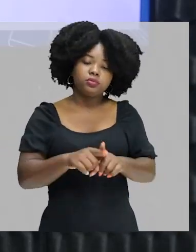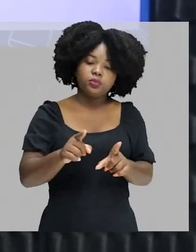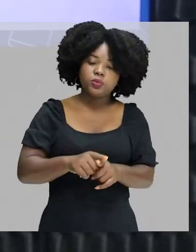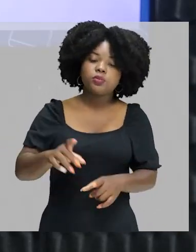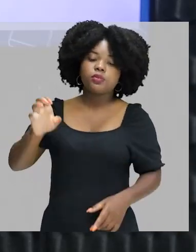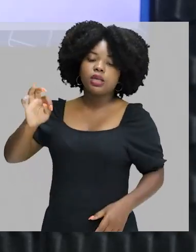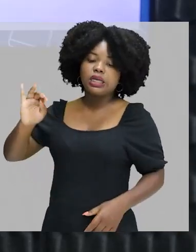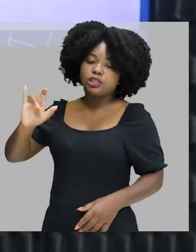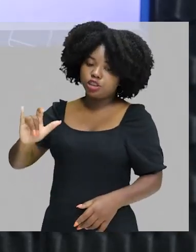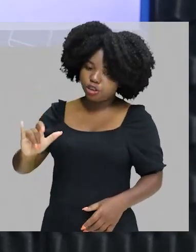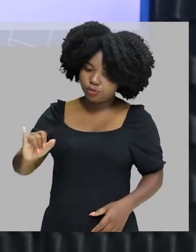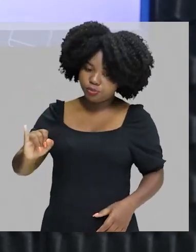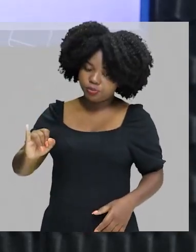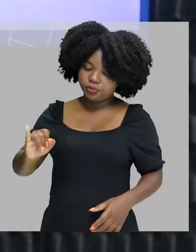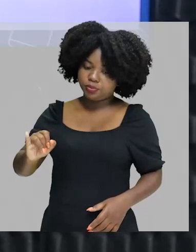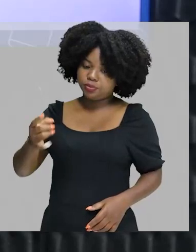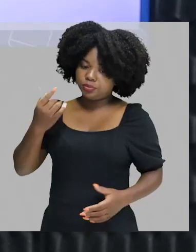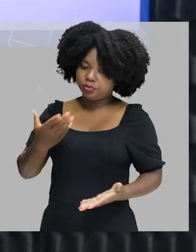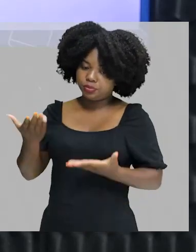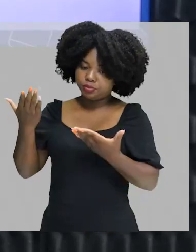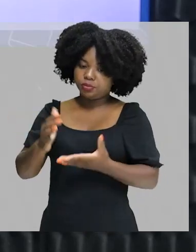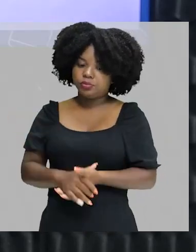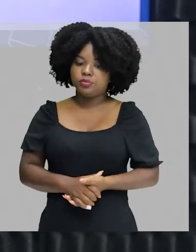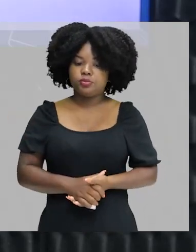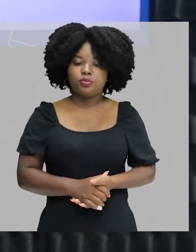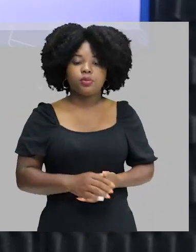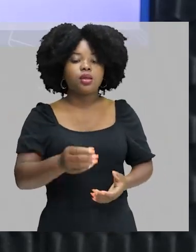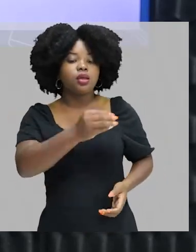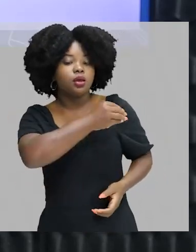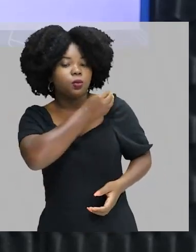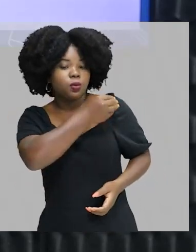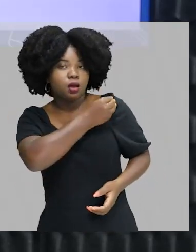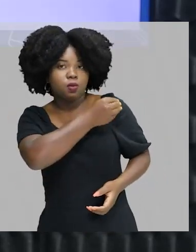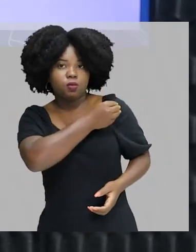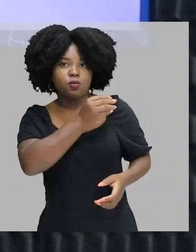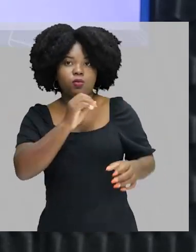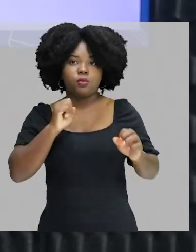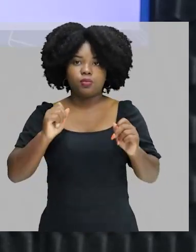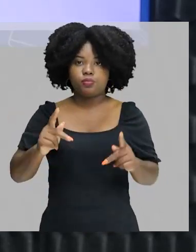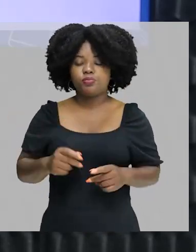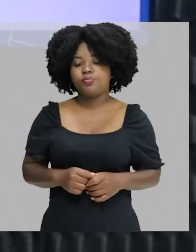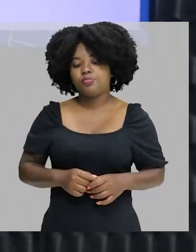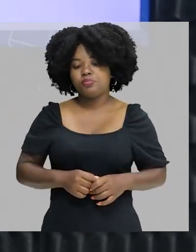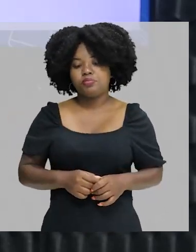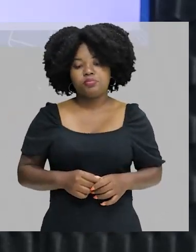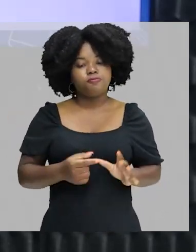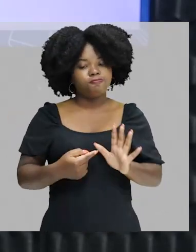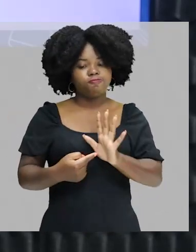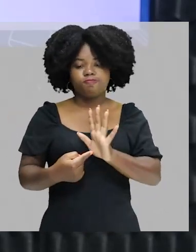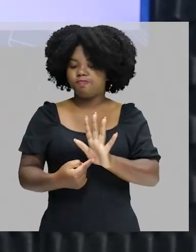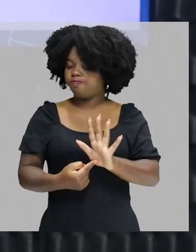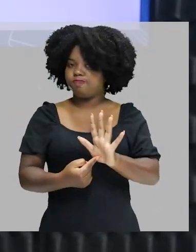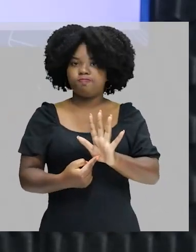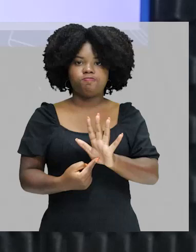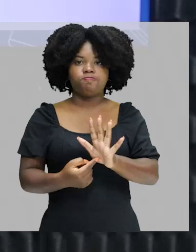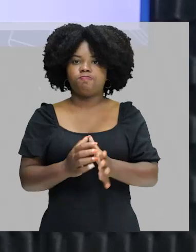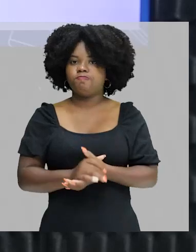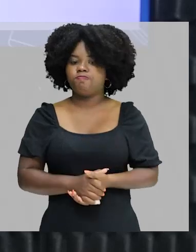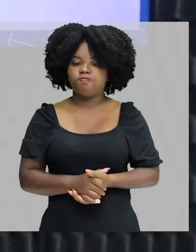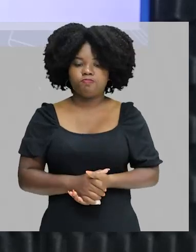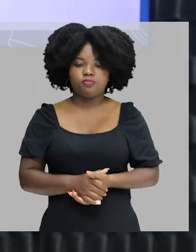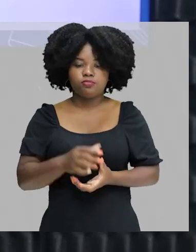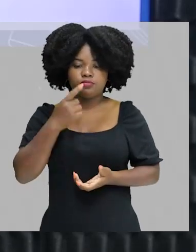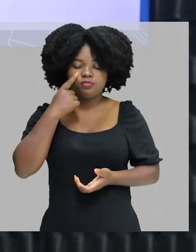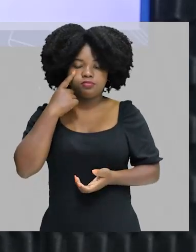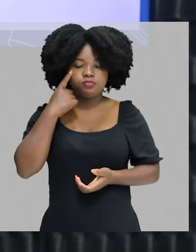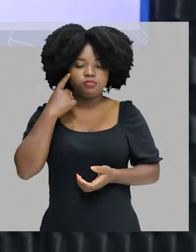no etileno glicol. O etileno glicol é um álcool, ok? E não aparece nesse